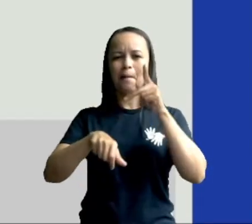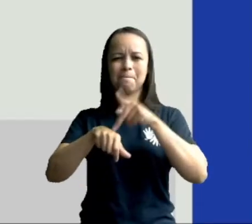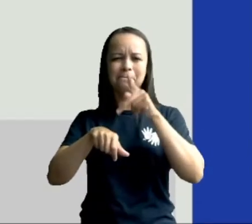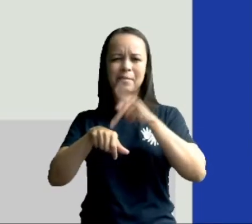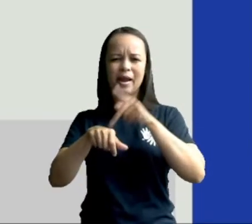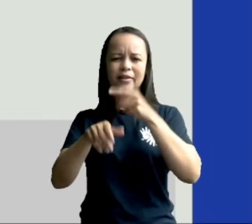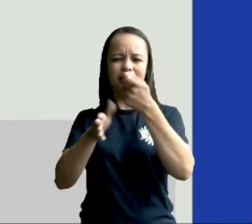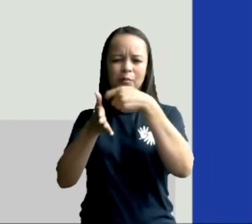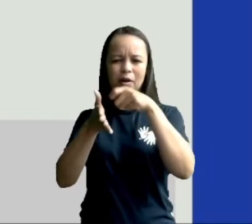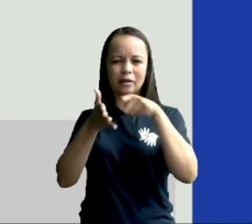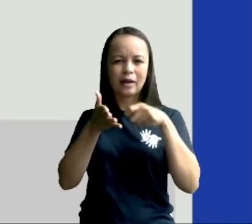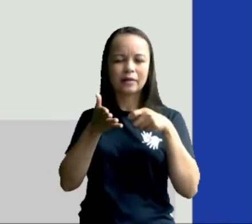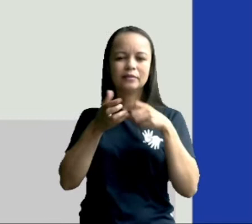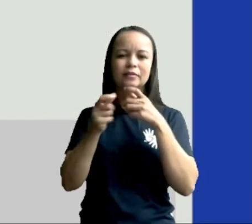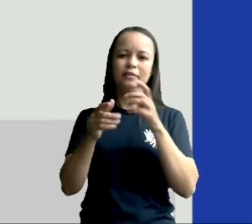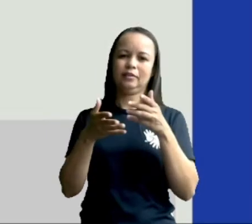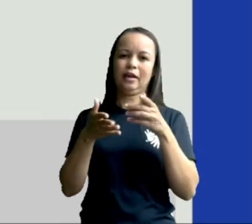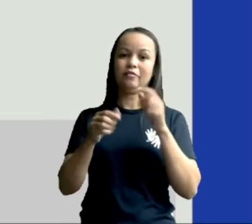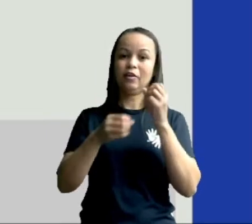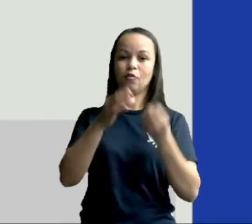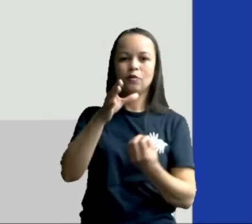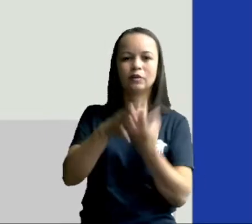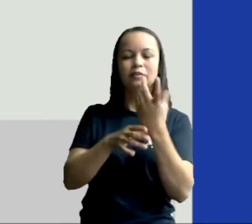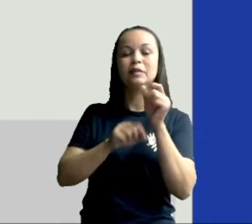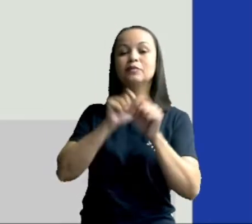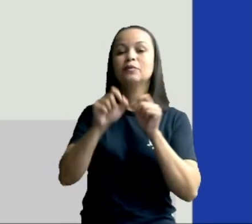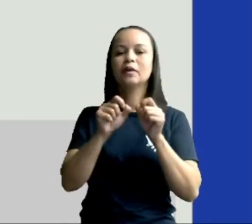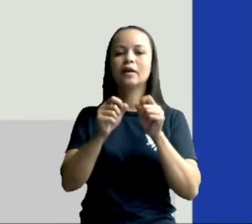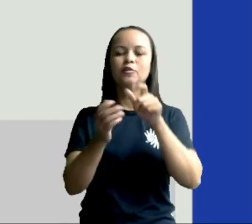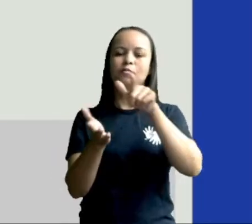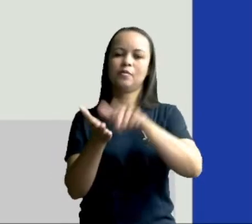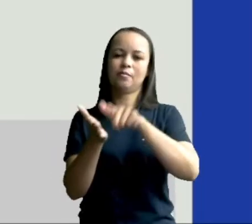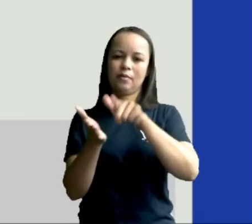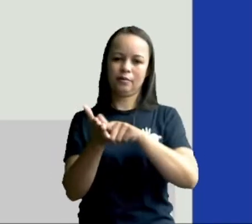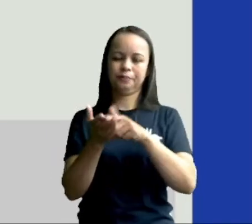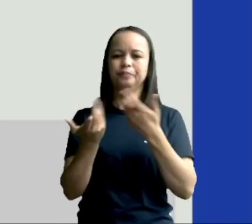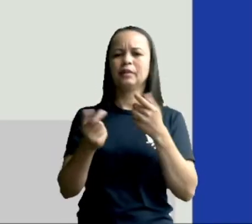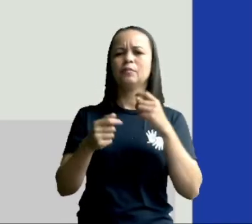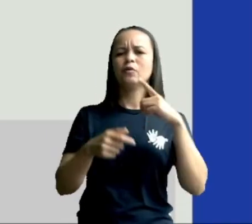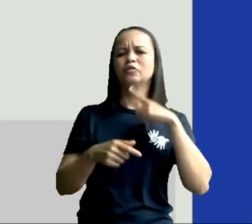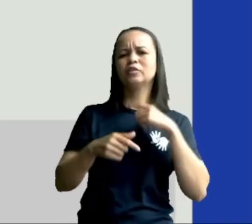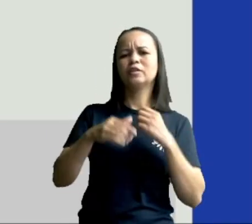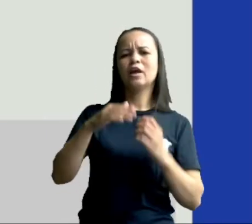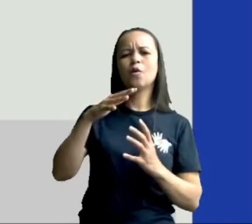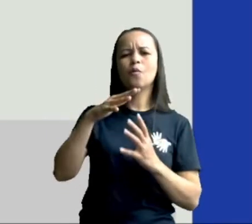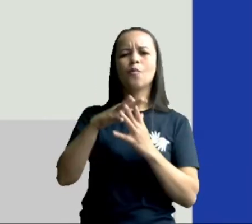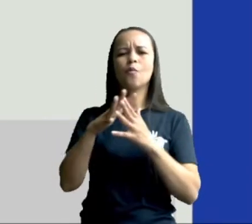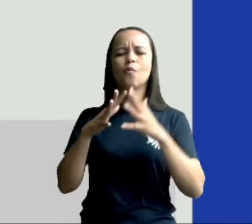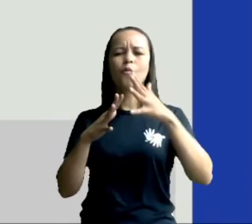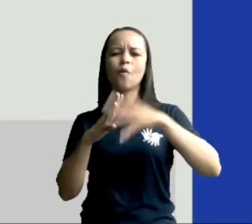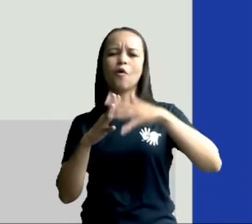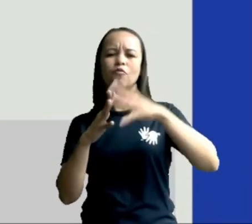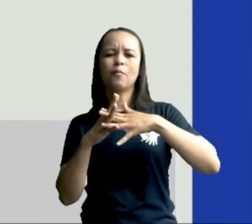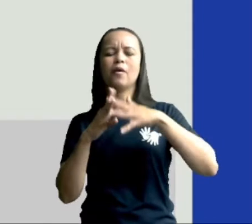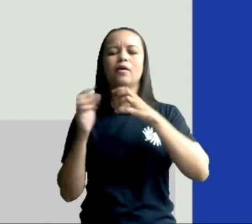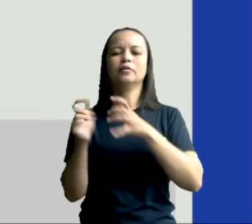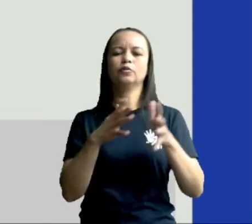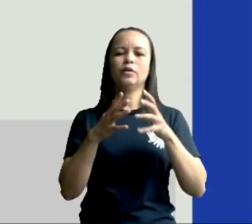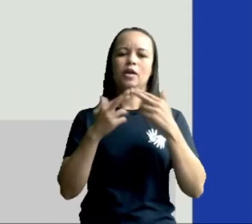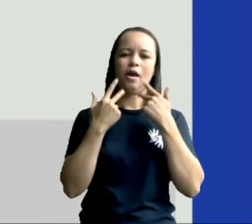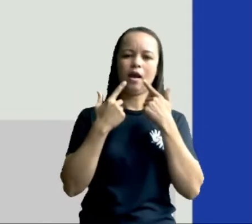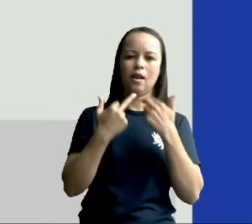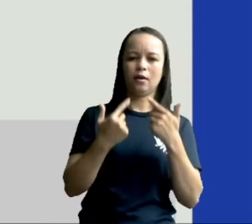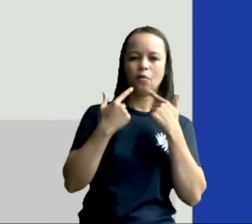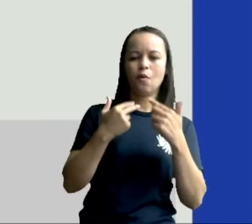do papel. Depois de termos um alfabeto e uma linguagem, precisamos de, acima de tudo, um